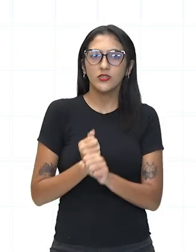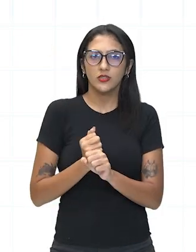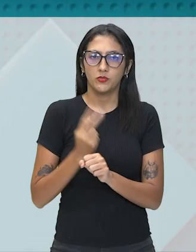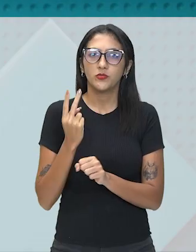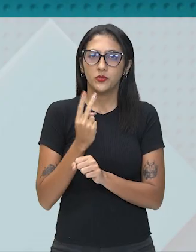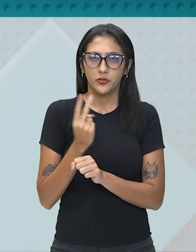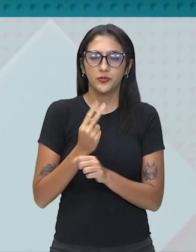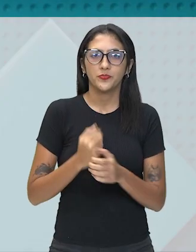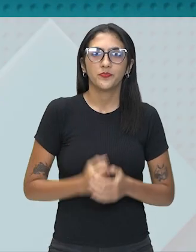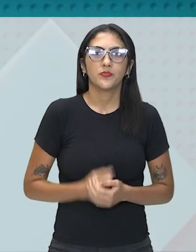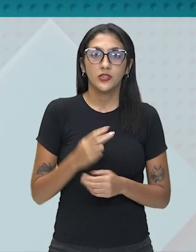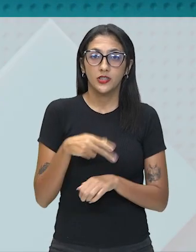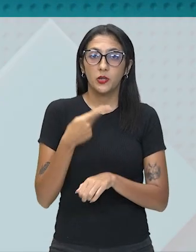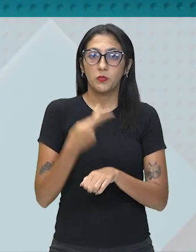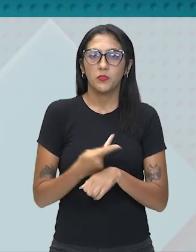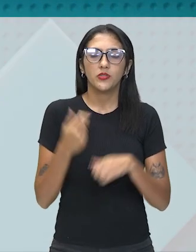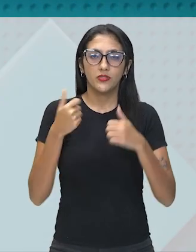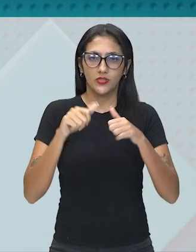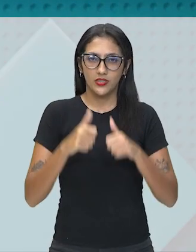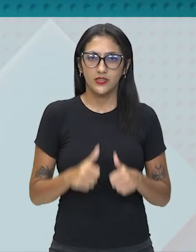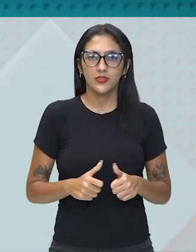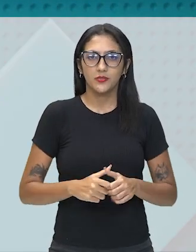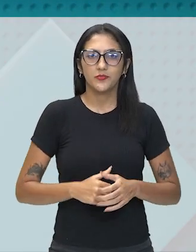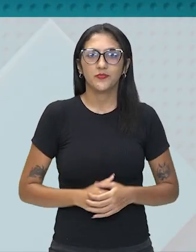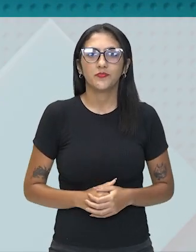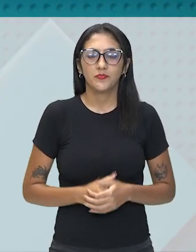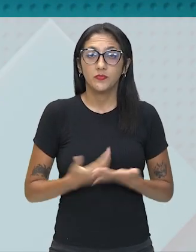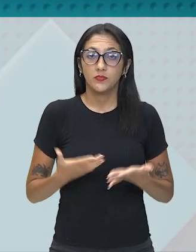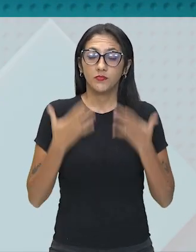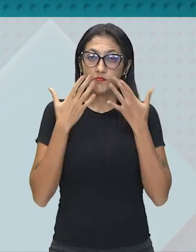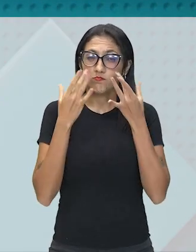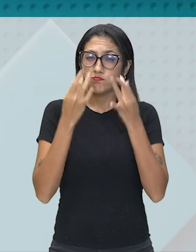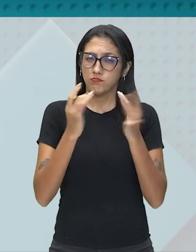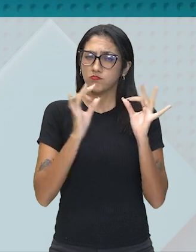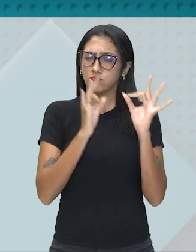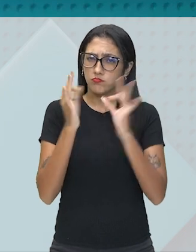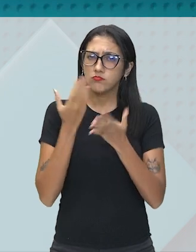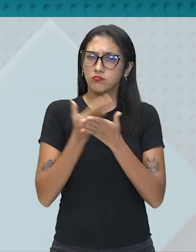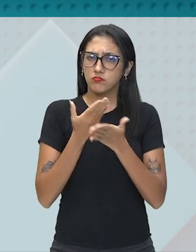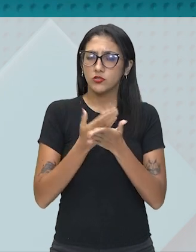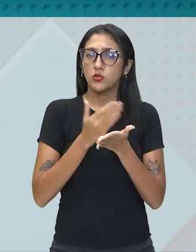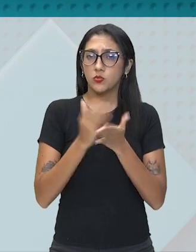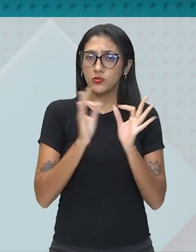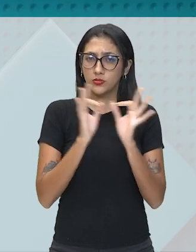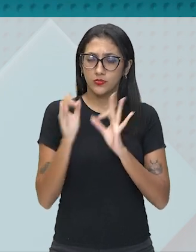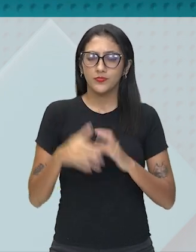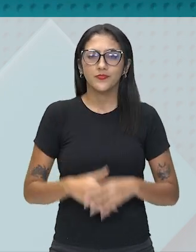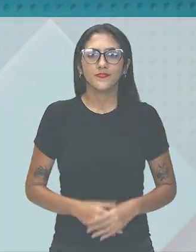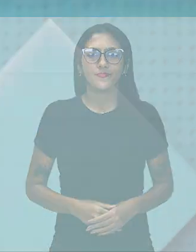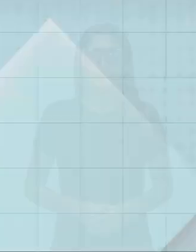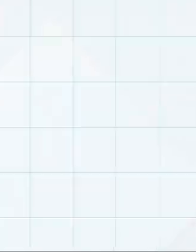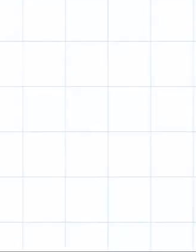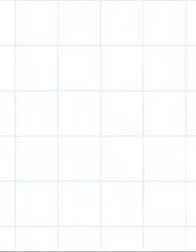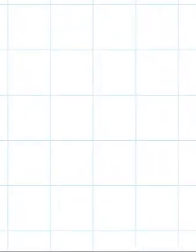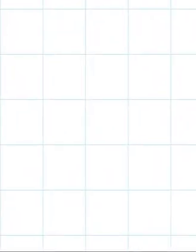seguida nós vamos para a nossa avaliação. Então, fiquem bastante atentos que a gente vai continuar na revisão agora.